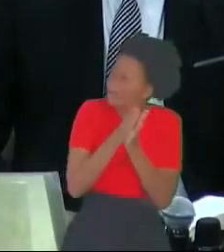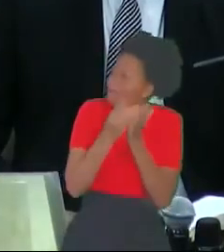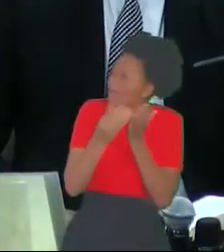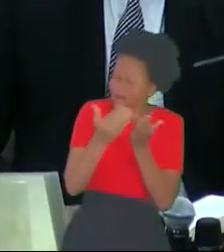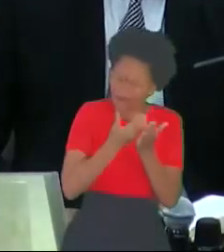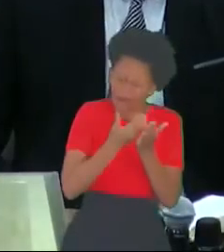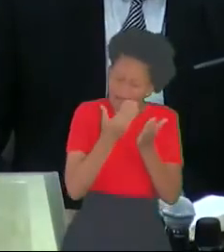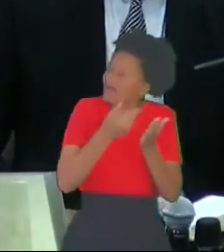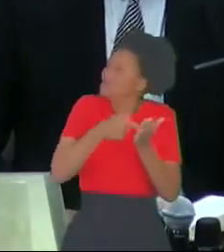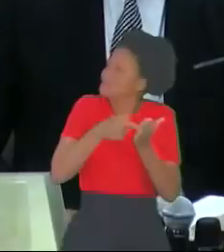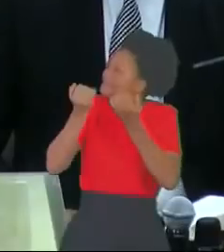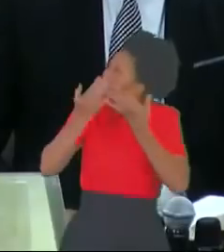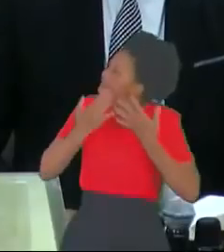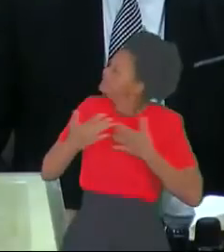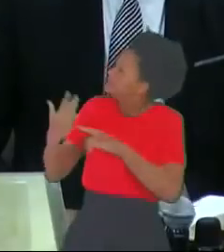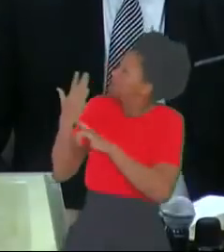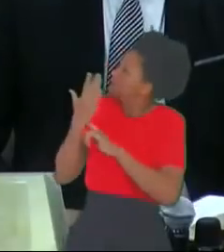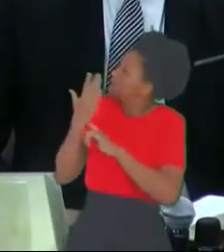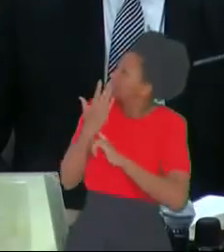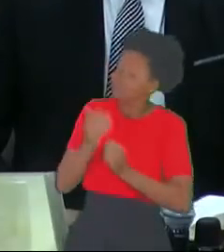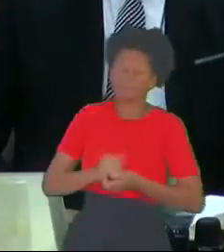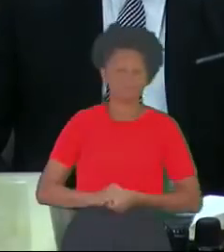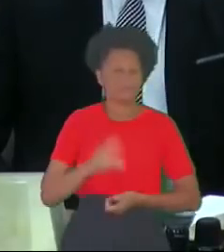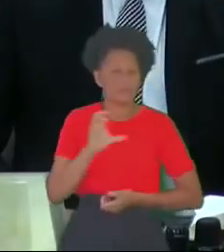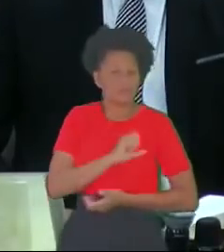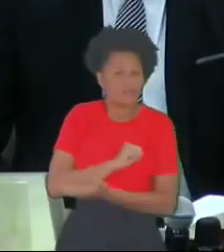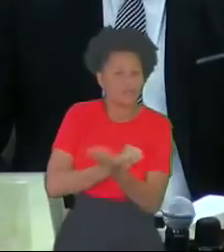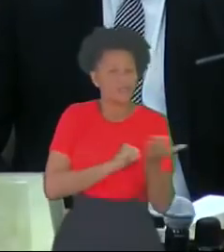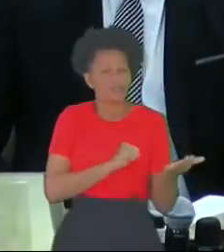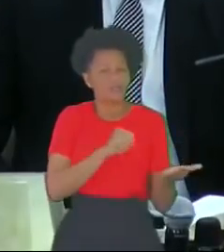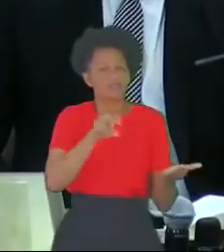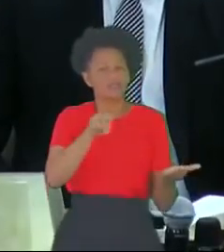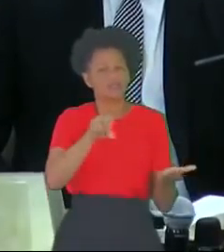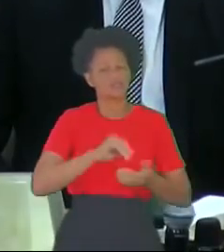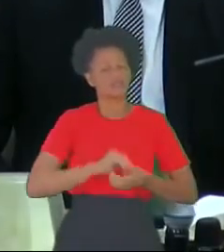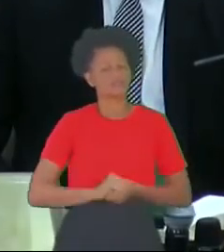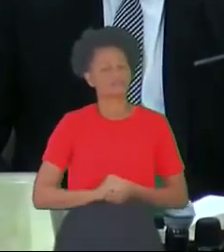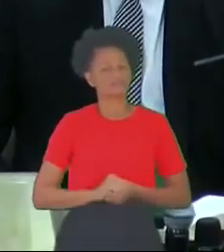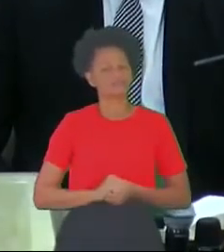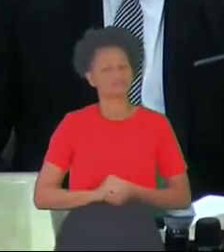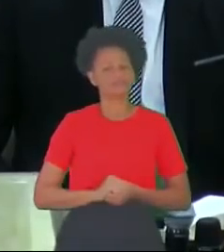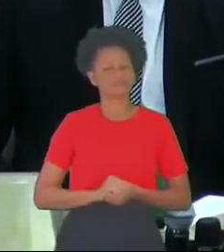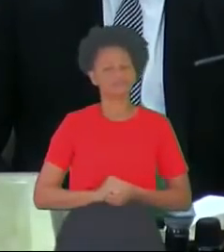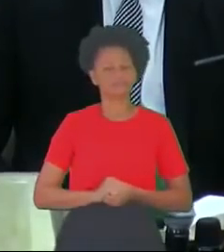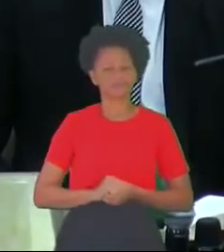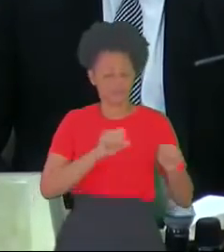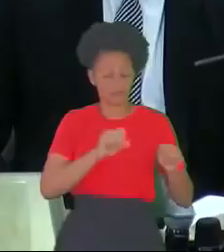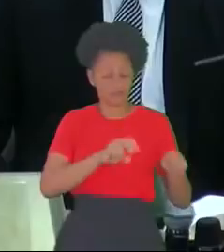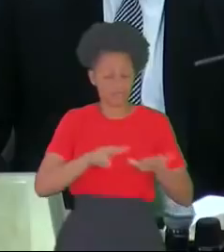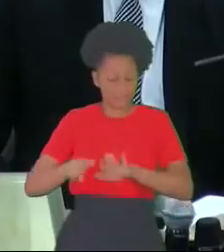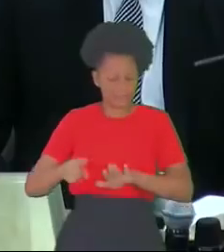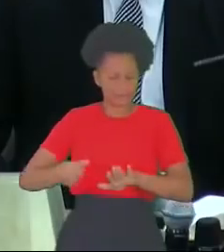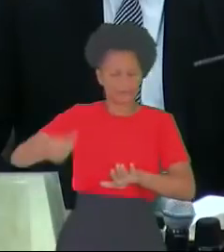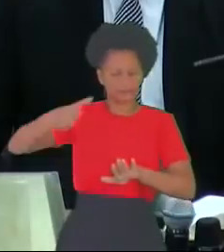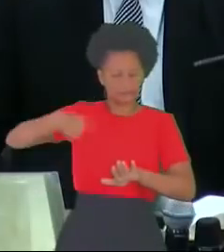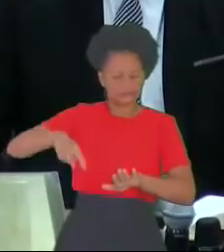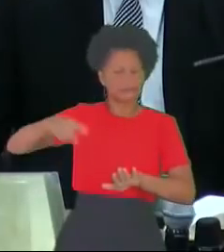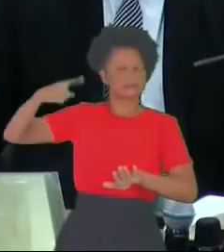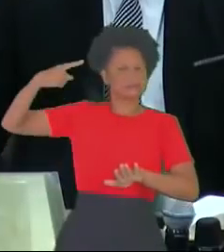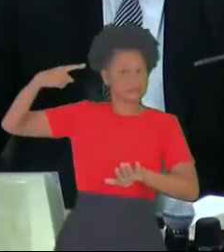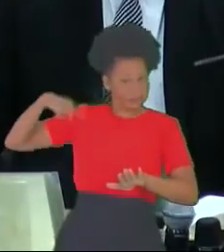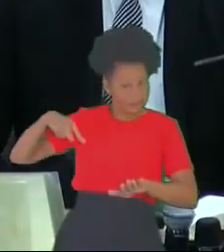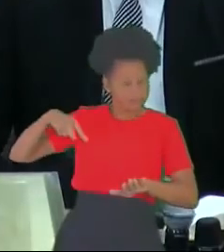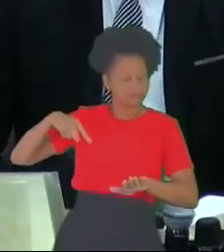aqui. Meus amados irmãos, a semana antepassada,